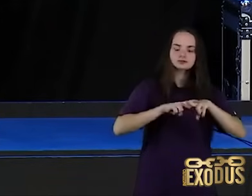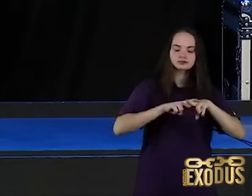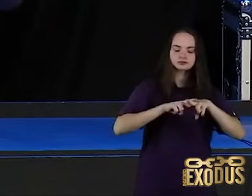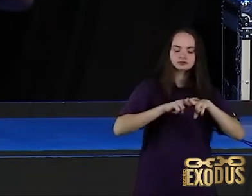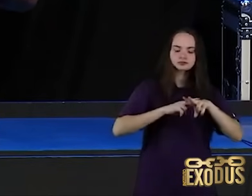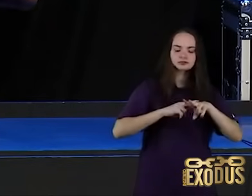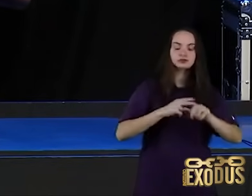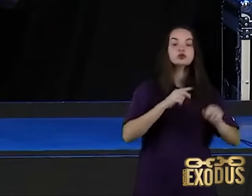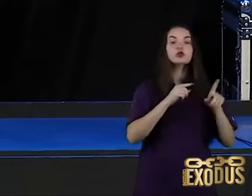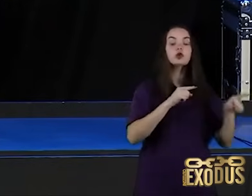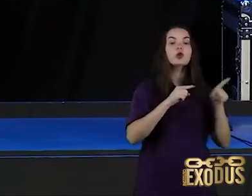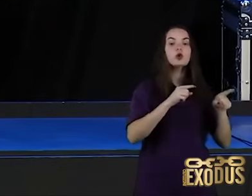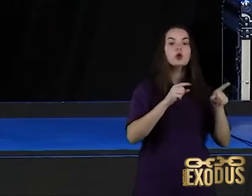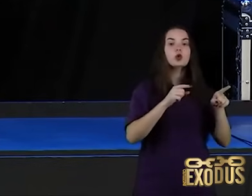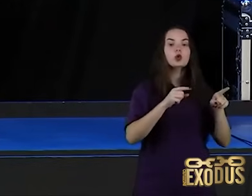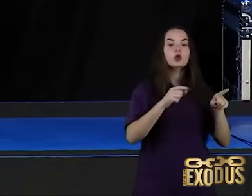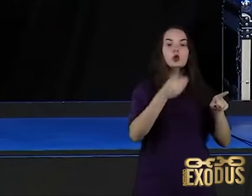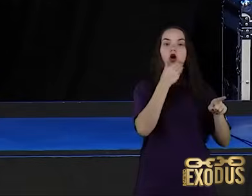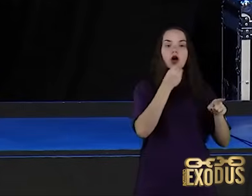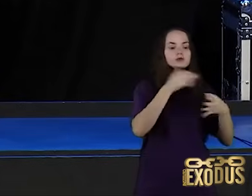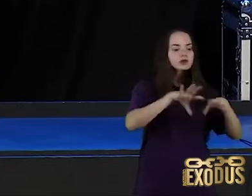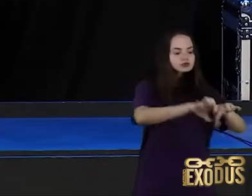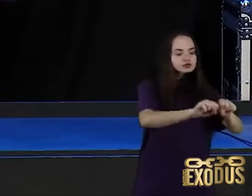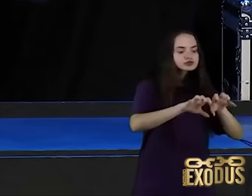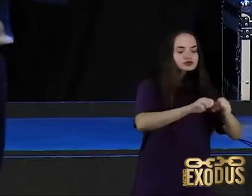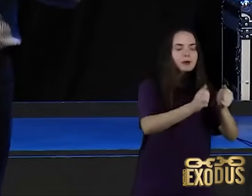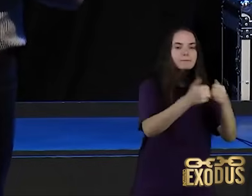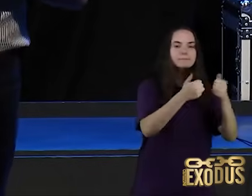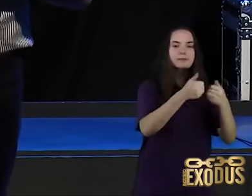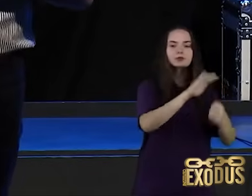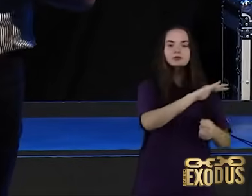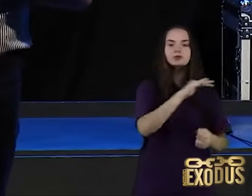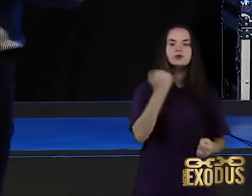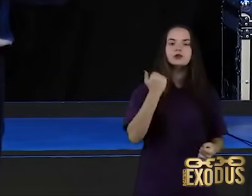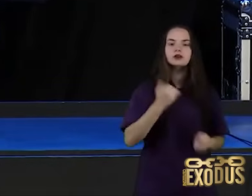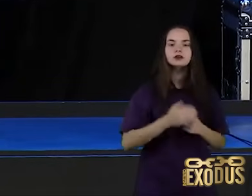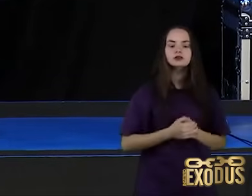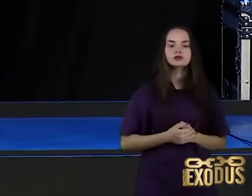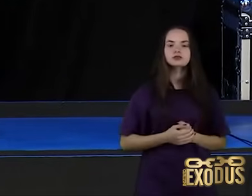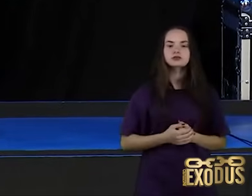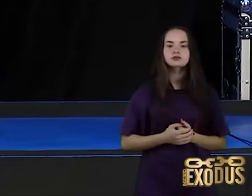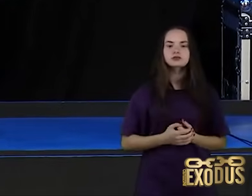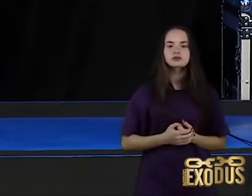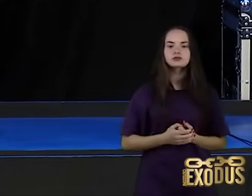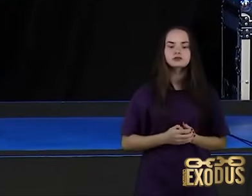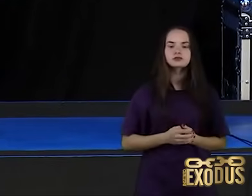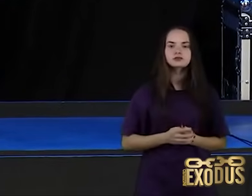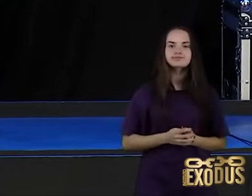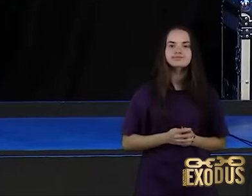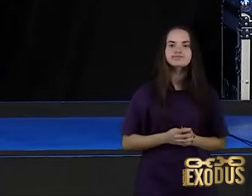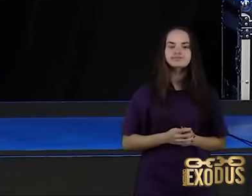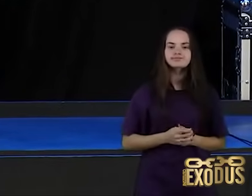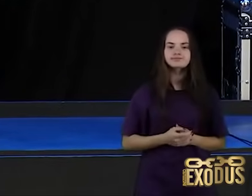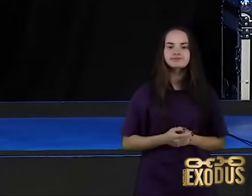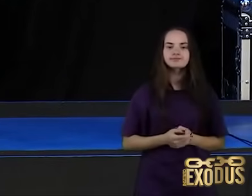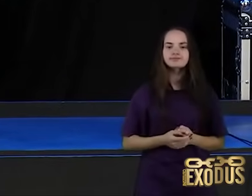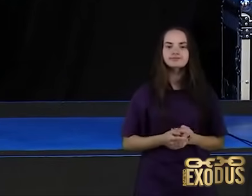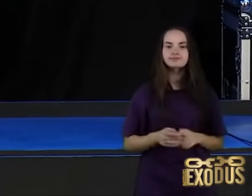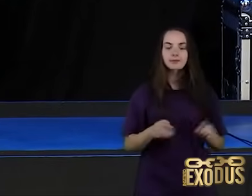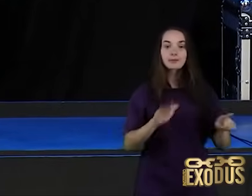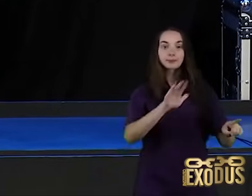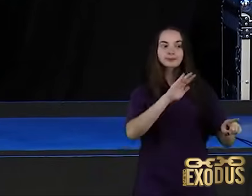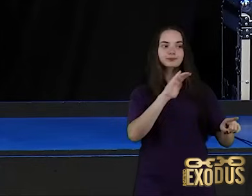Padeiro morreu Ó você aí que sonhou esse Son sonho com pão você vai para fita você vai